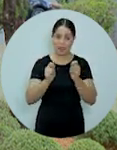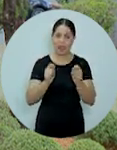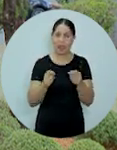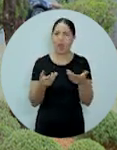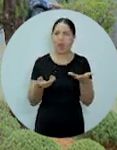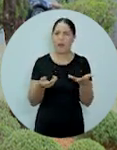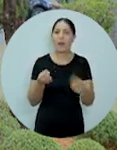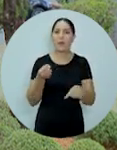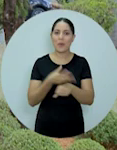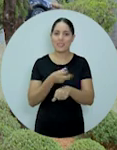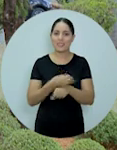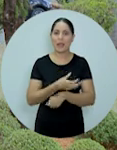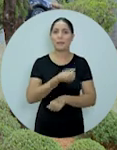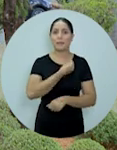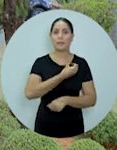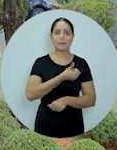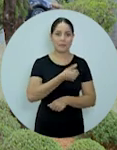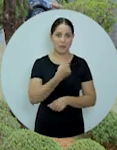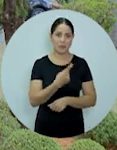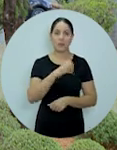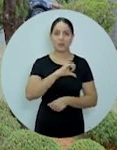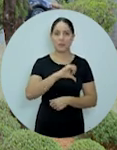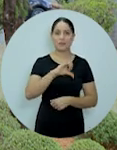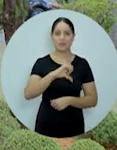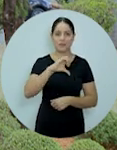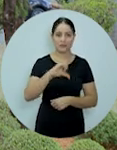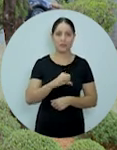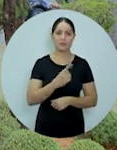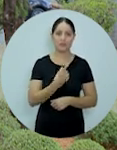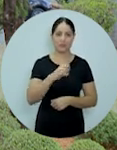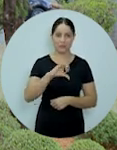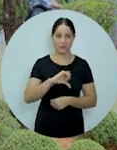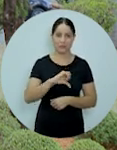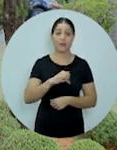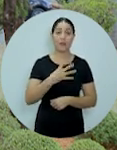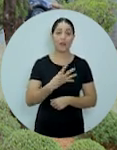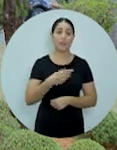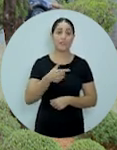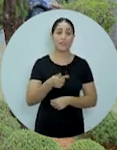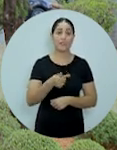OAB Entrevista é pelo WhatsApp. DDD 61, telefone